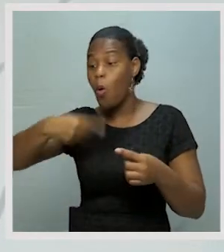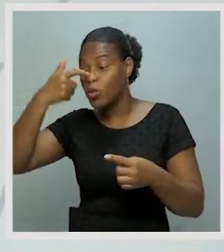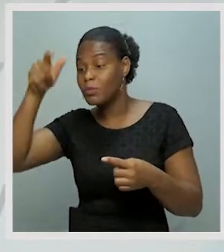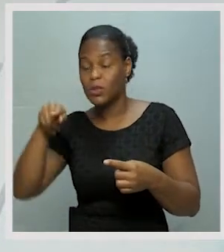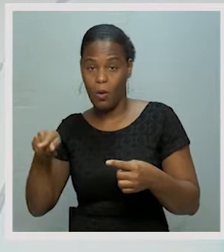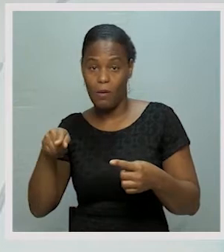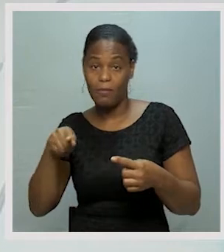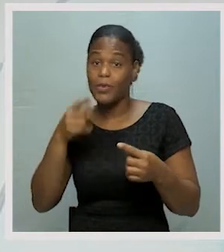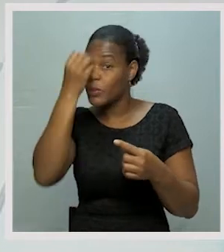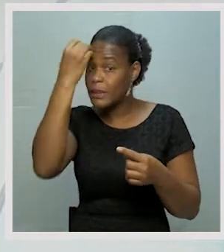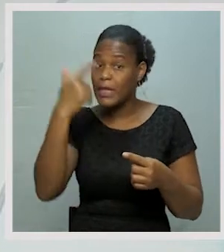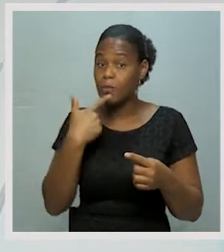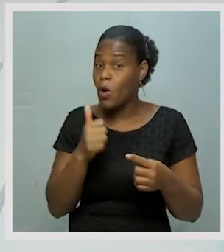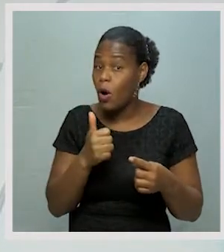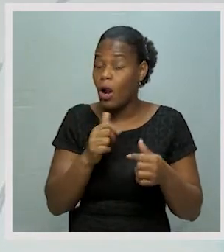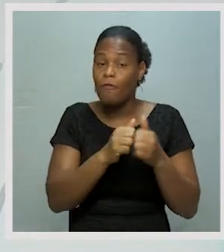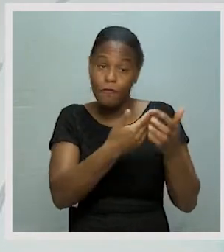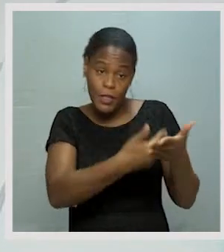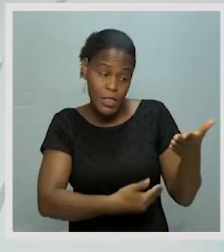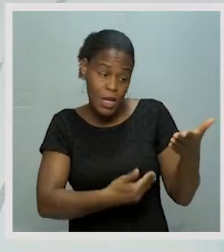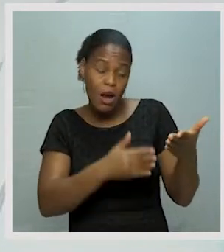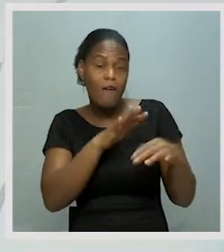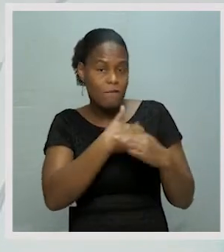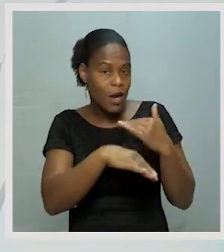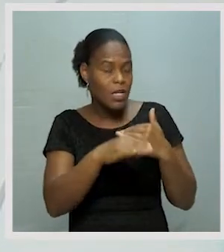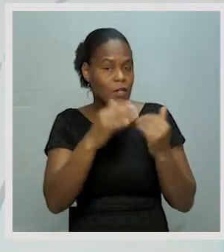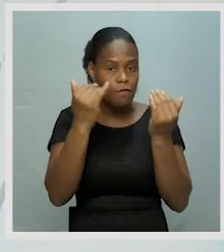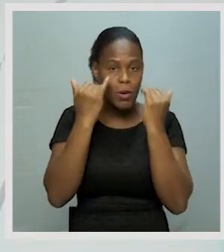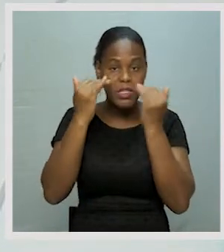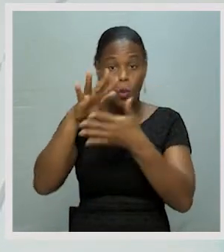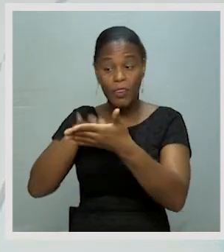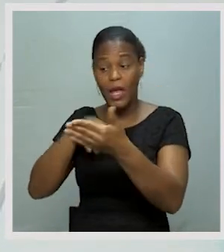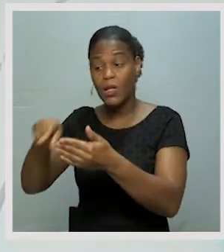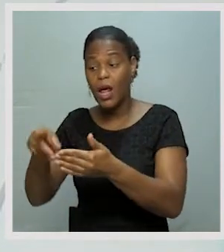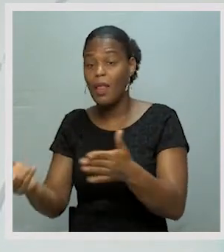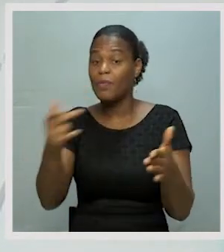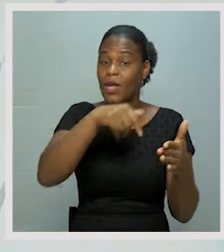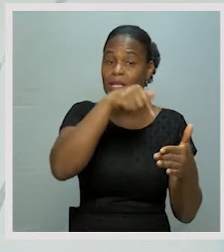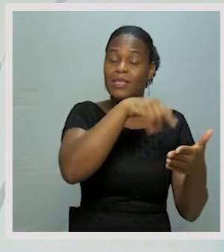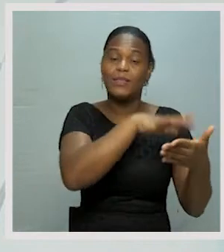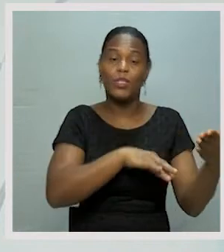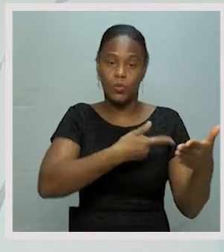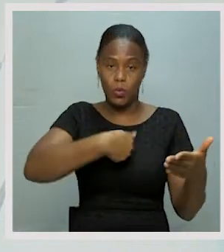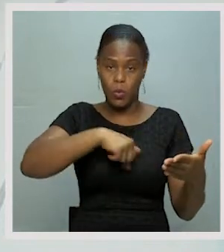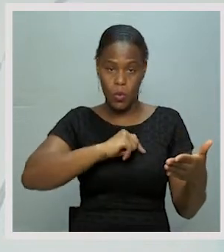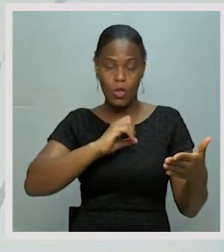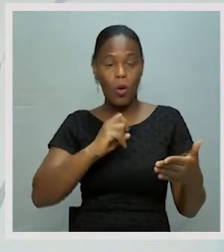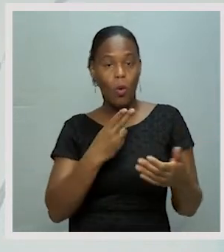estamos a tentar tirar informações de outros textos para trazer para os nossos textos ou então para os nossos